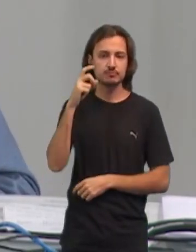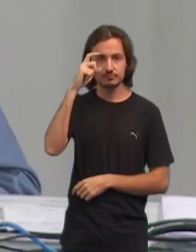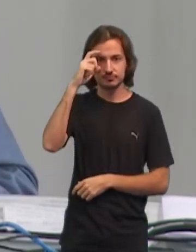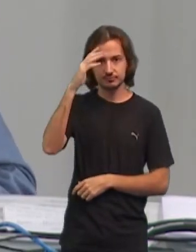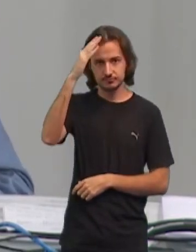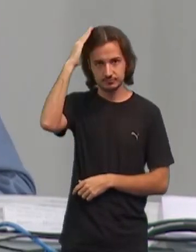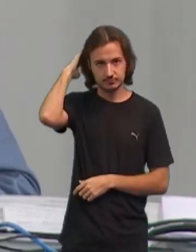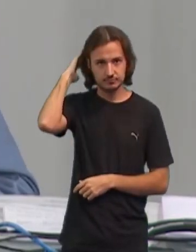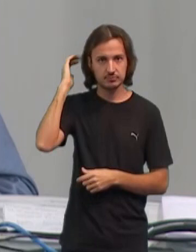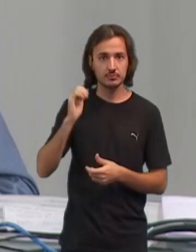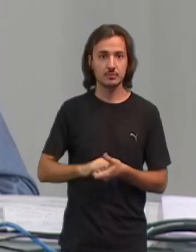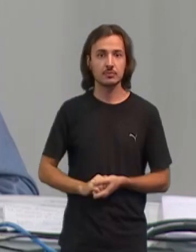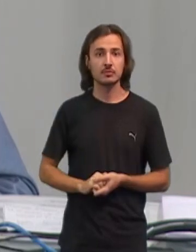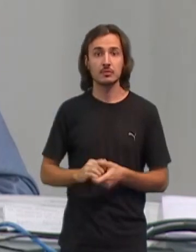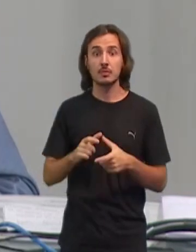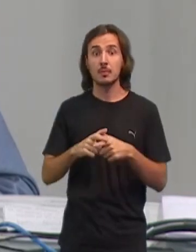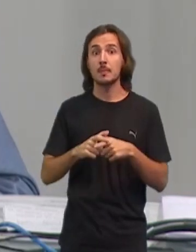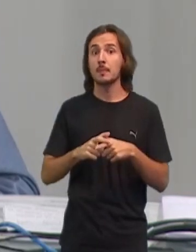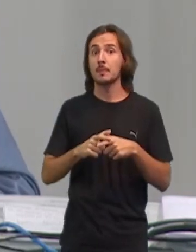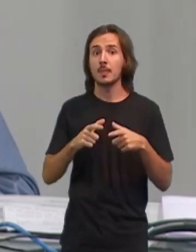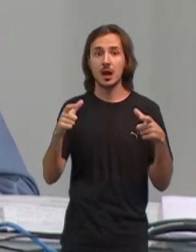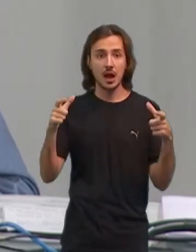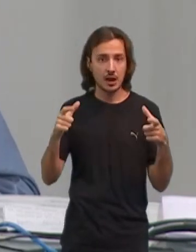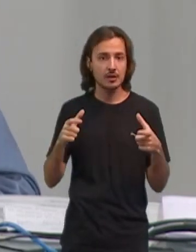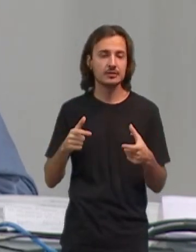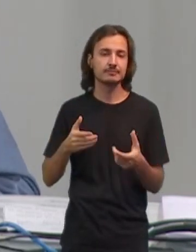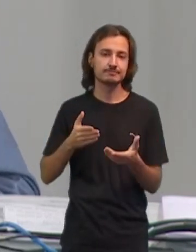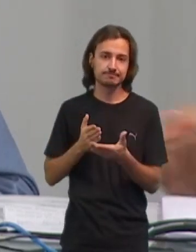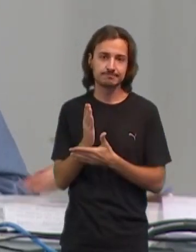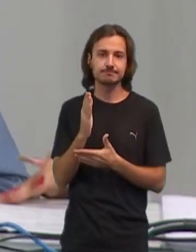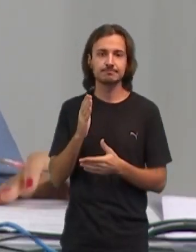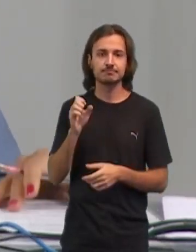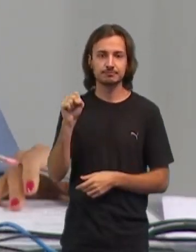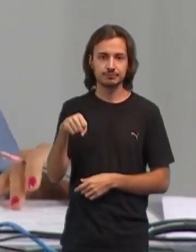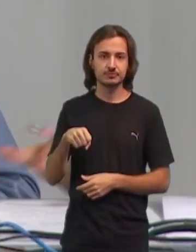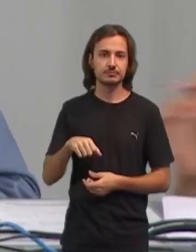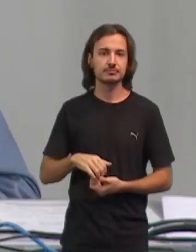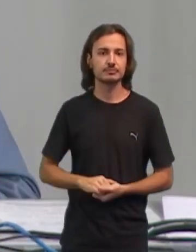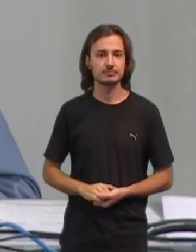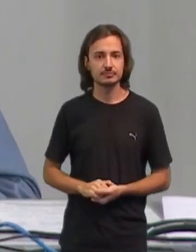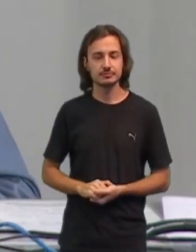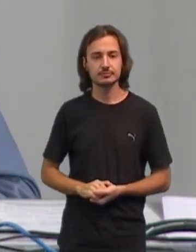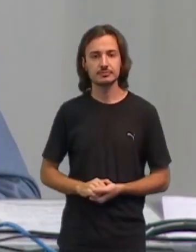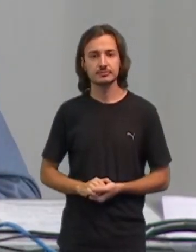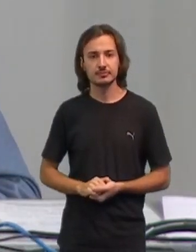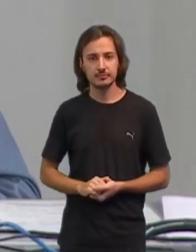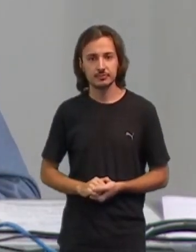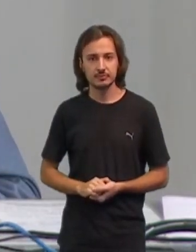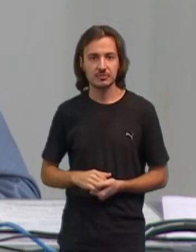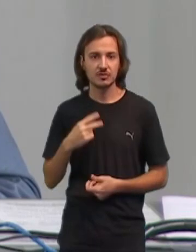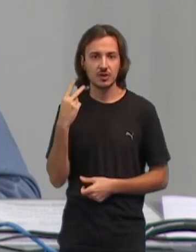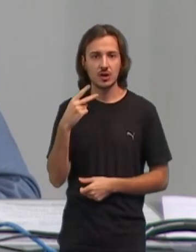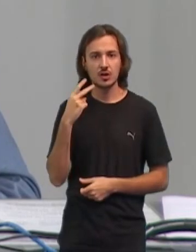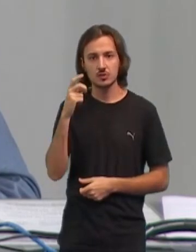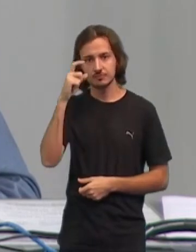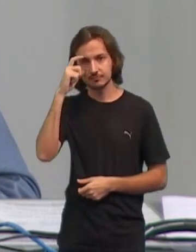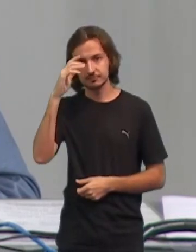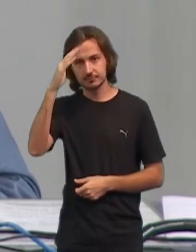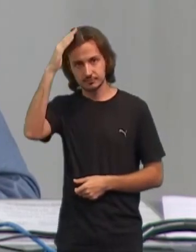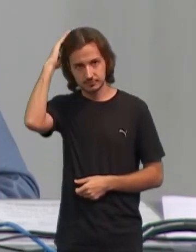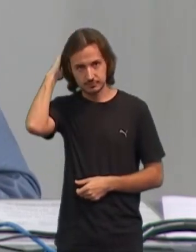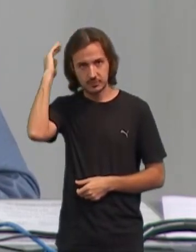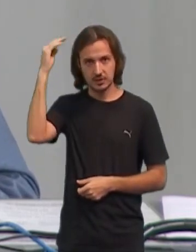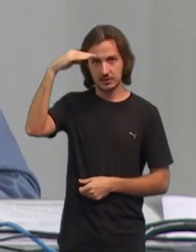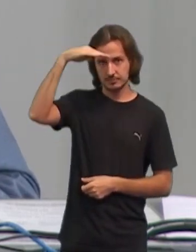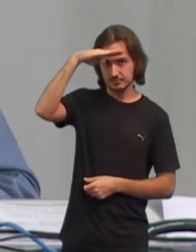lidos, quórum maioria absoluta. Observação vista. Vereadores André Luiz e Marlon Siqueira, usou da palavra,